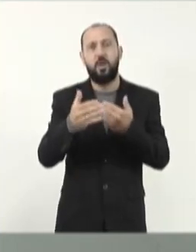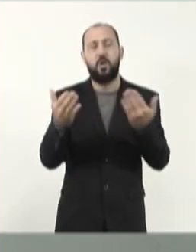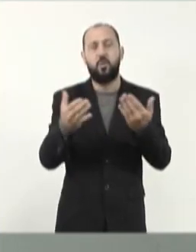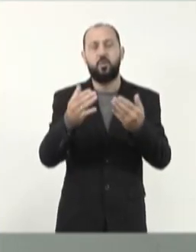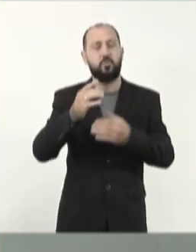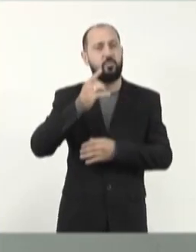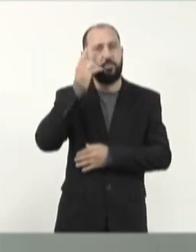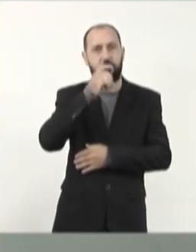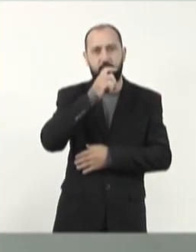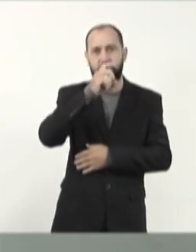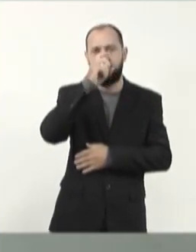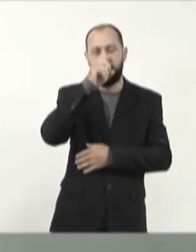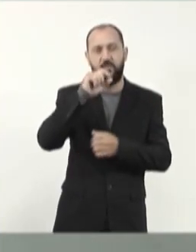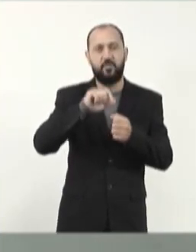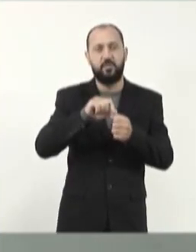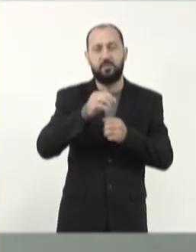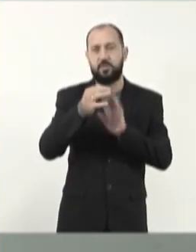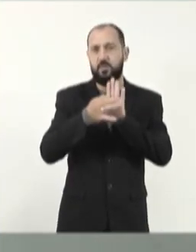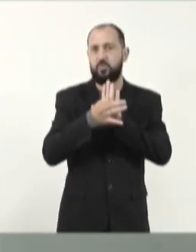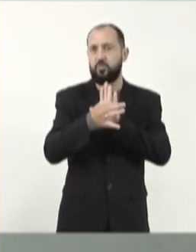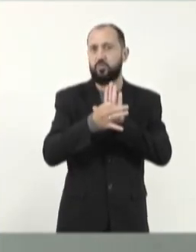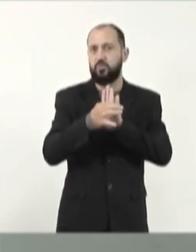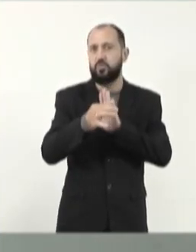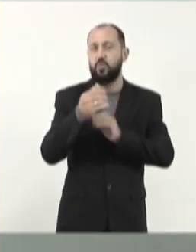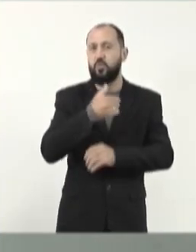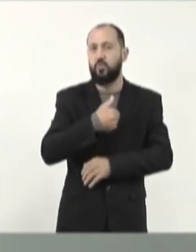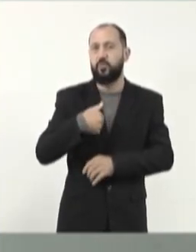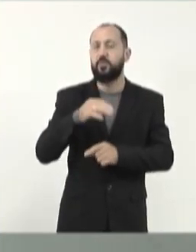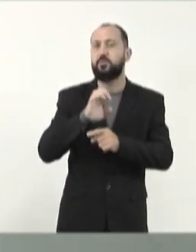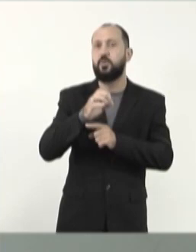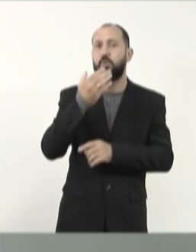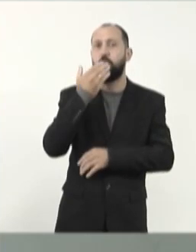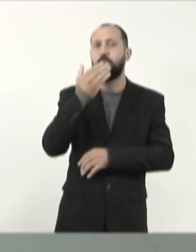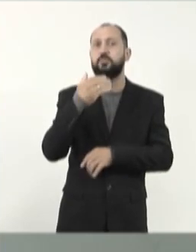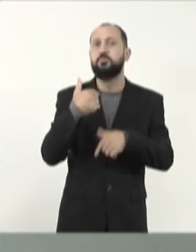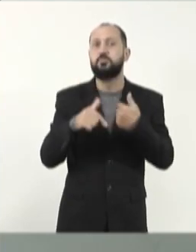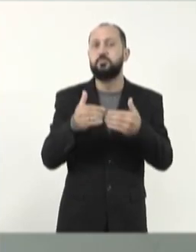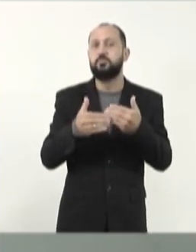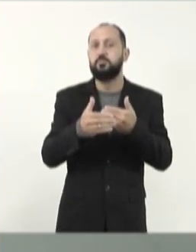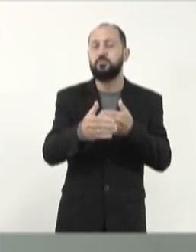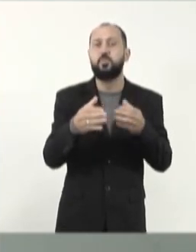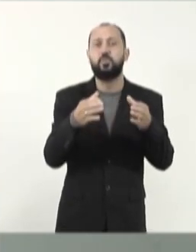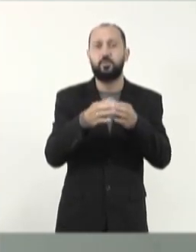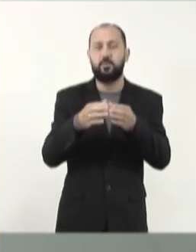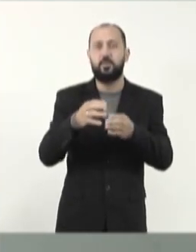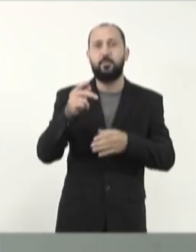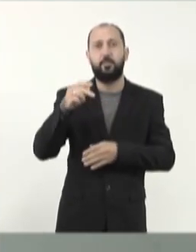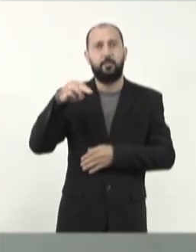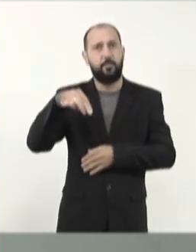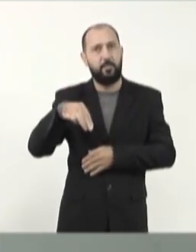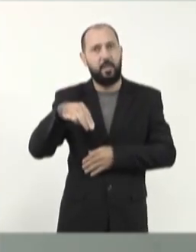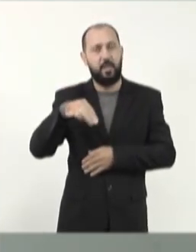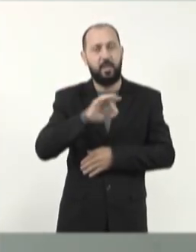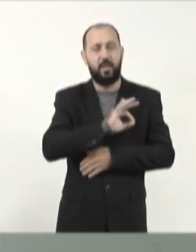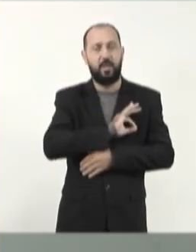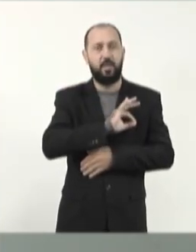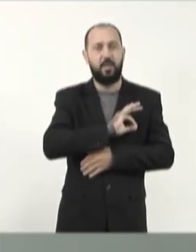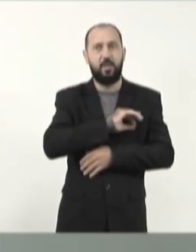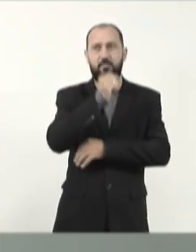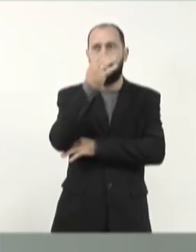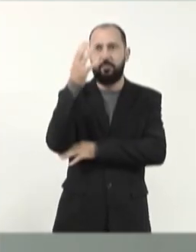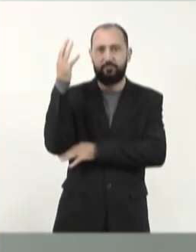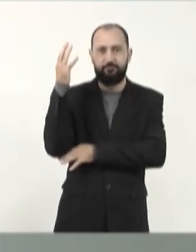deputado Zeca do PT fazendo essa indicação ao governo do estado, pedindo uma atuação também da Polícia Militar Ambiental, das